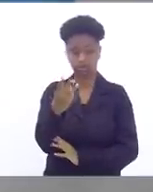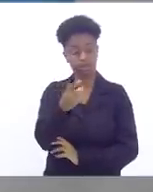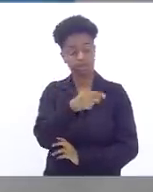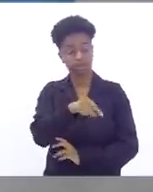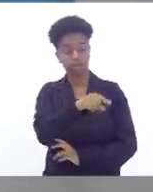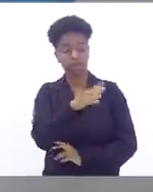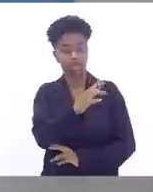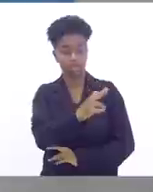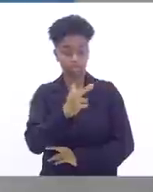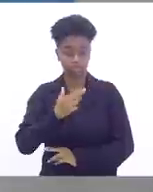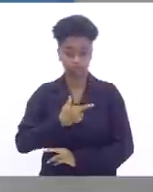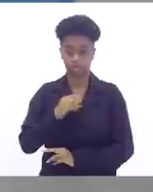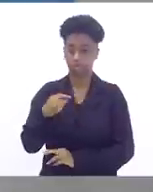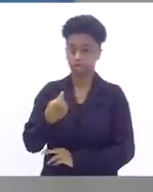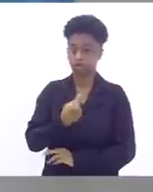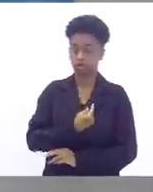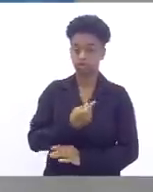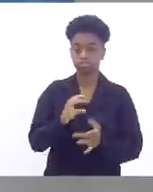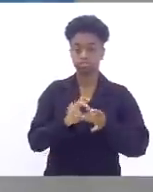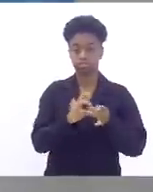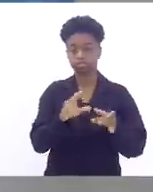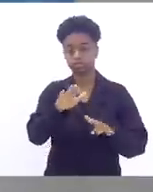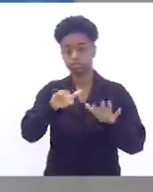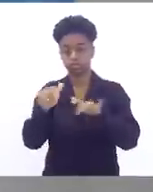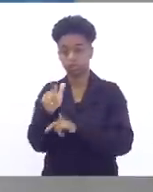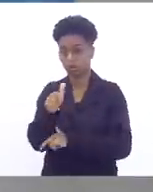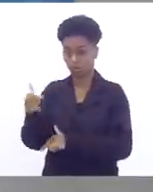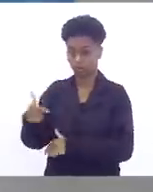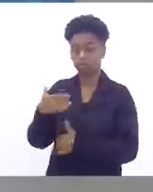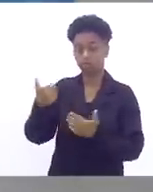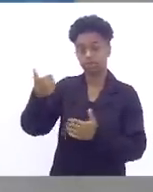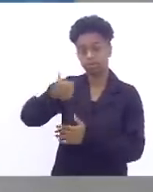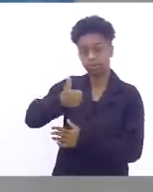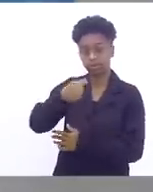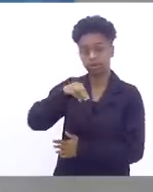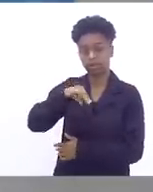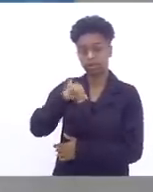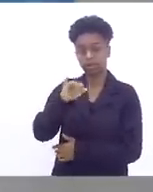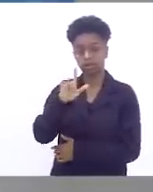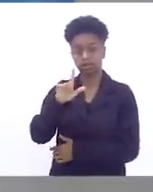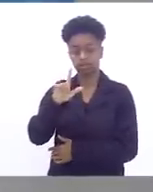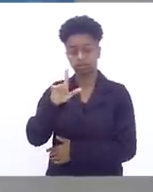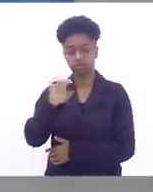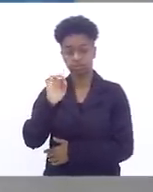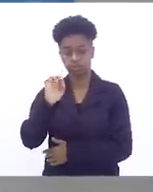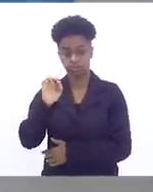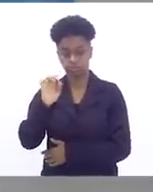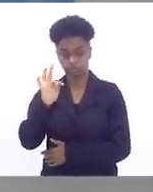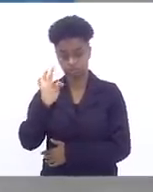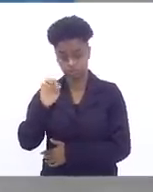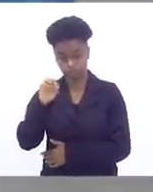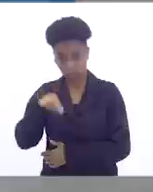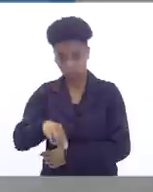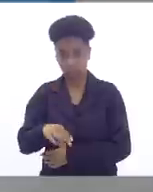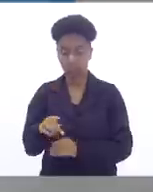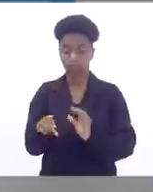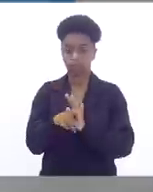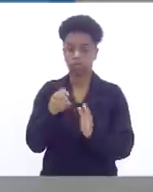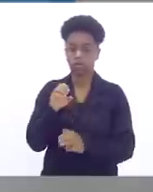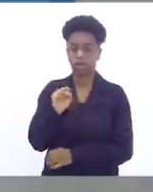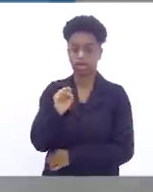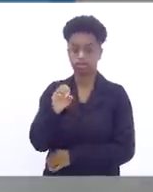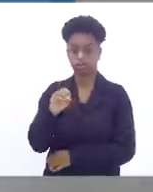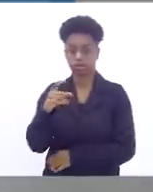responder e a gente passa para os próximos então primeiro é o Nilton da Silva Pereira do sos polícia